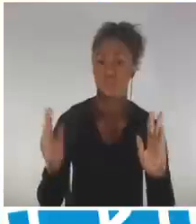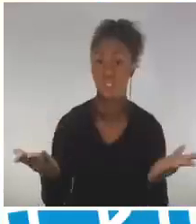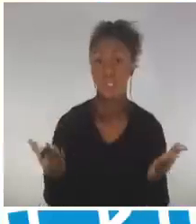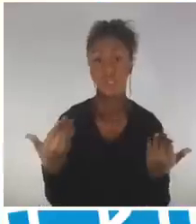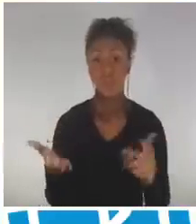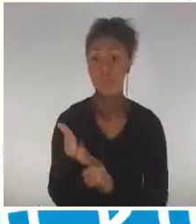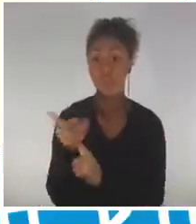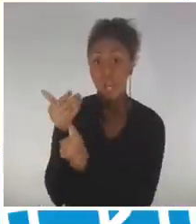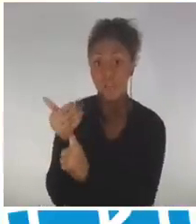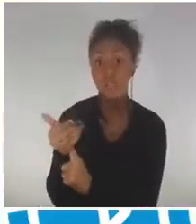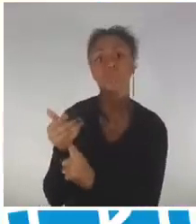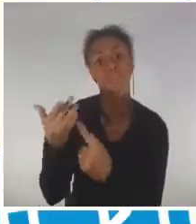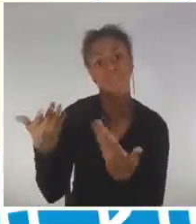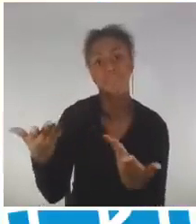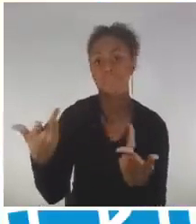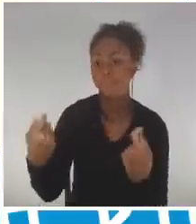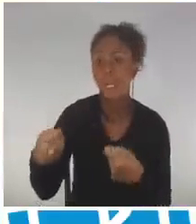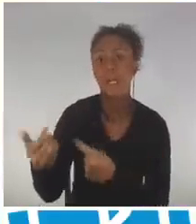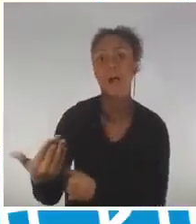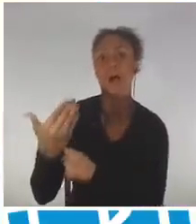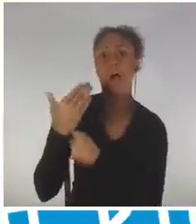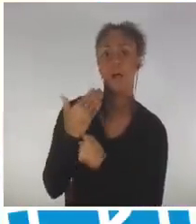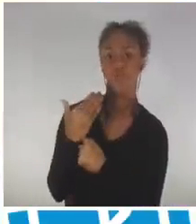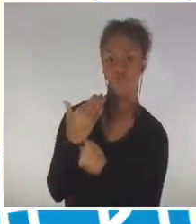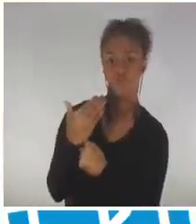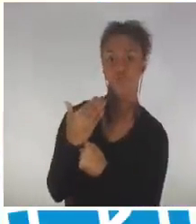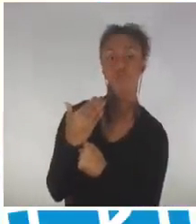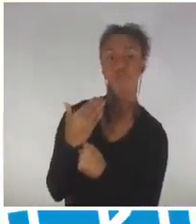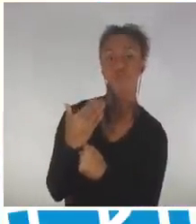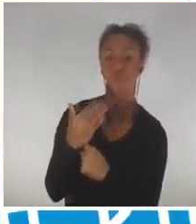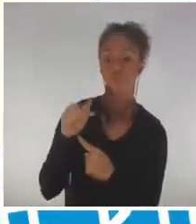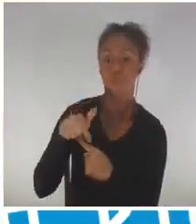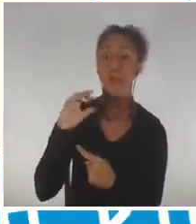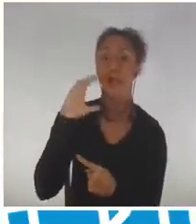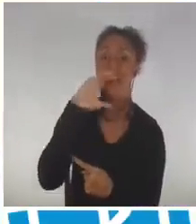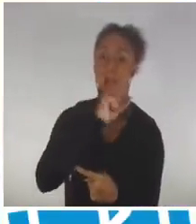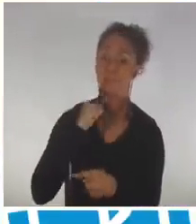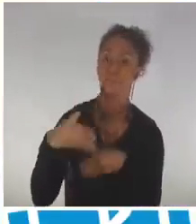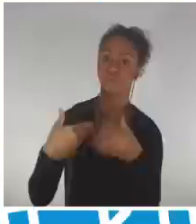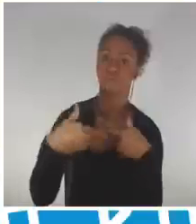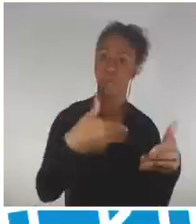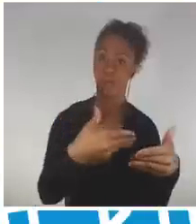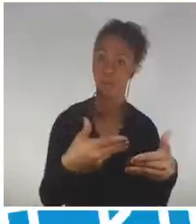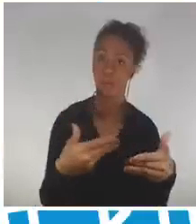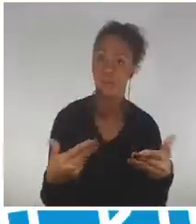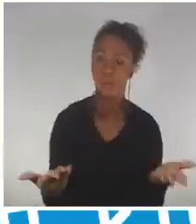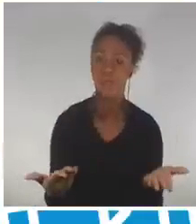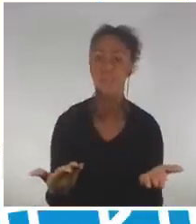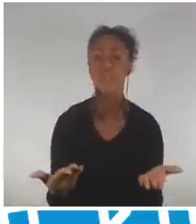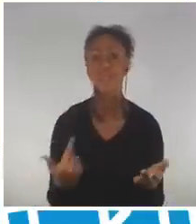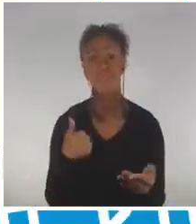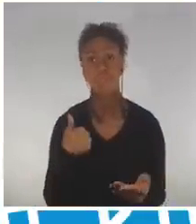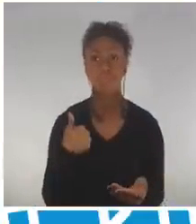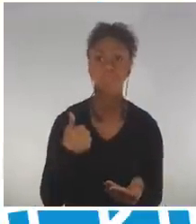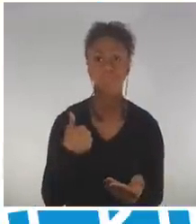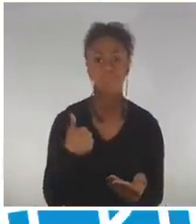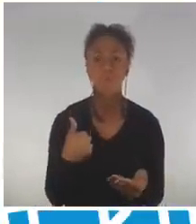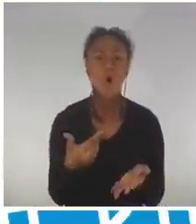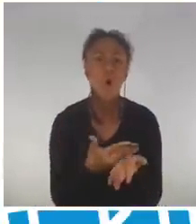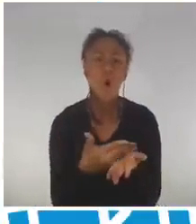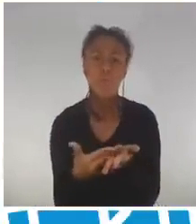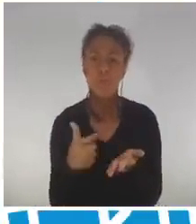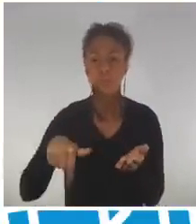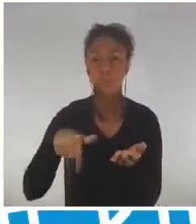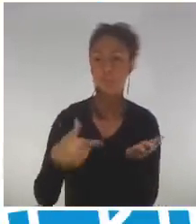nos ajudar a tornar esse processo mais ágil. Então, eu acho que, basicamente, para começo da nossa